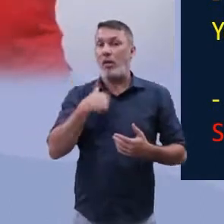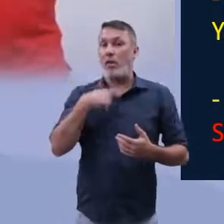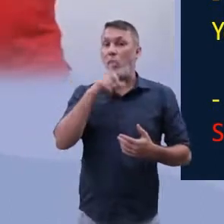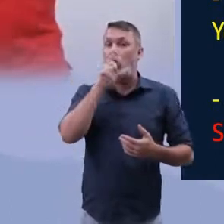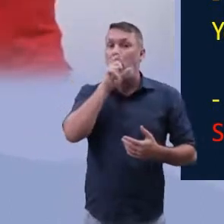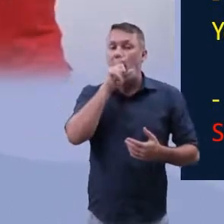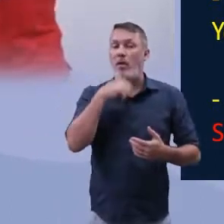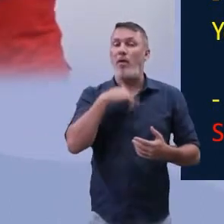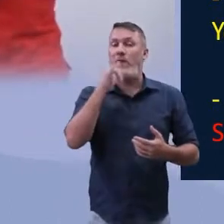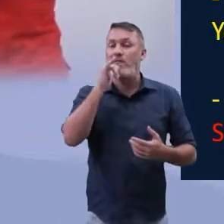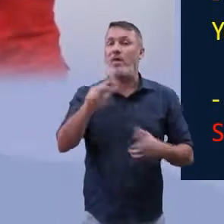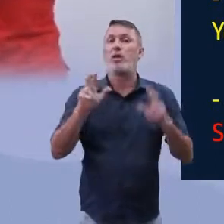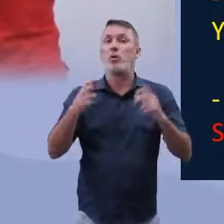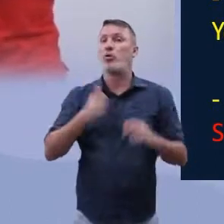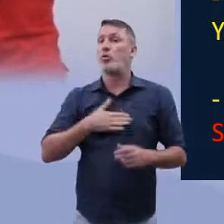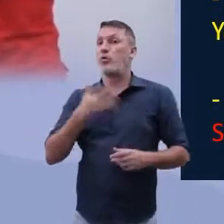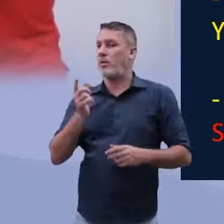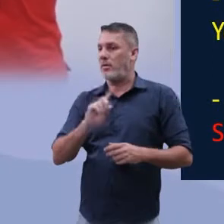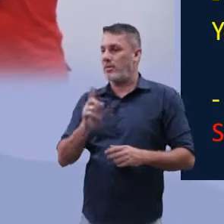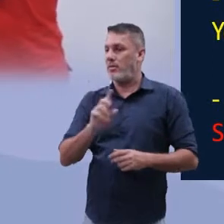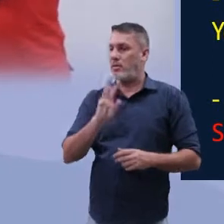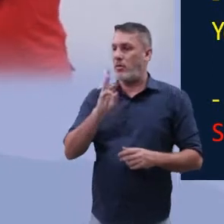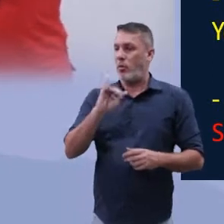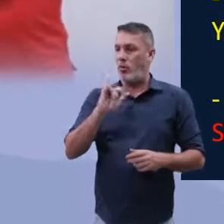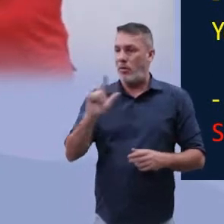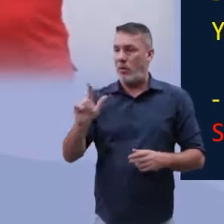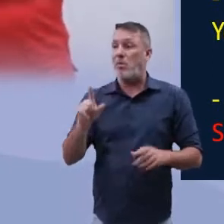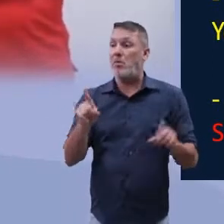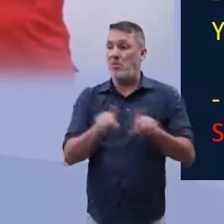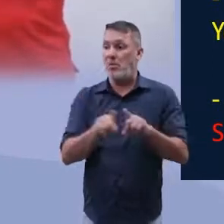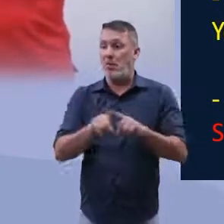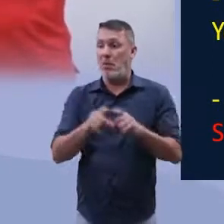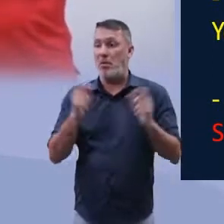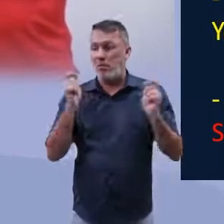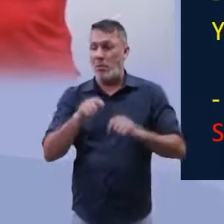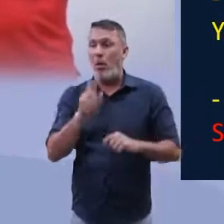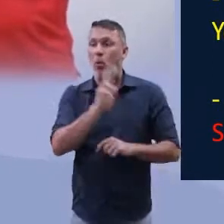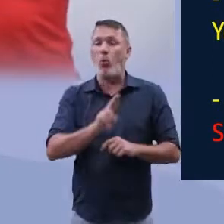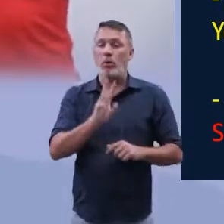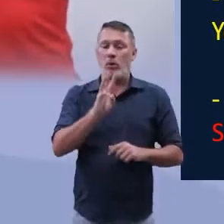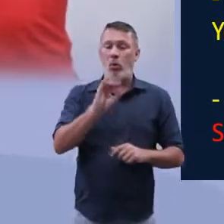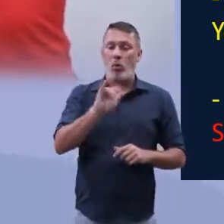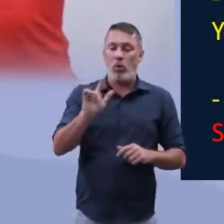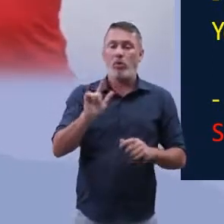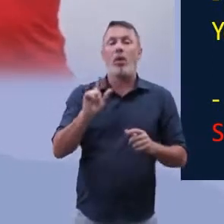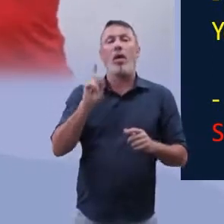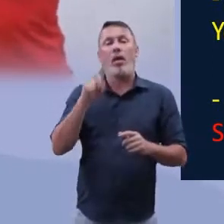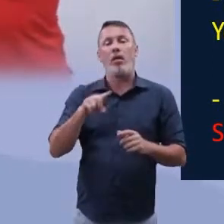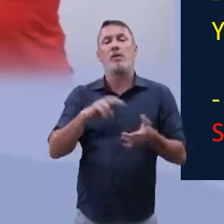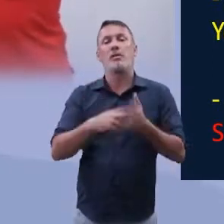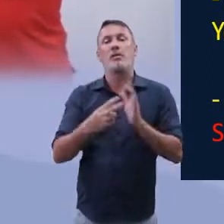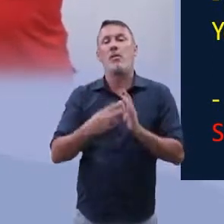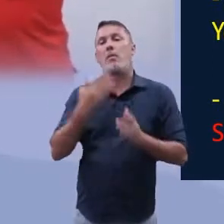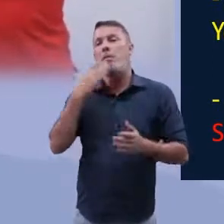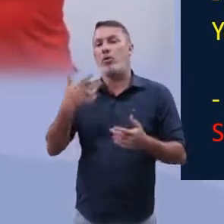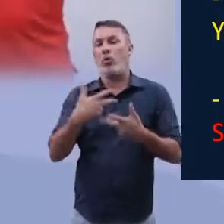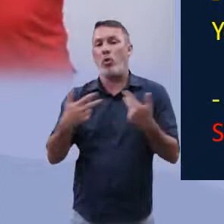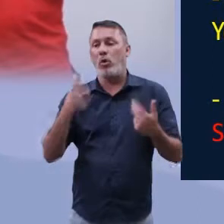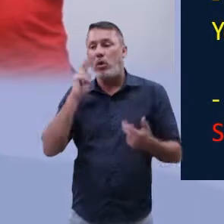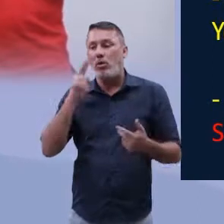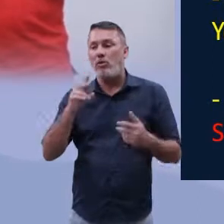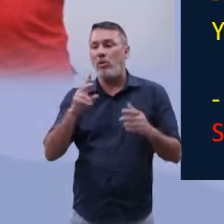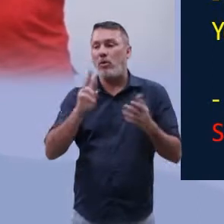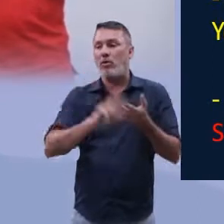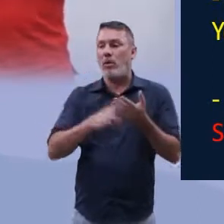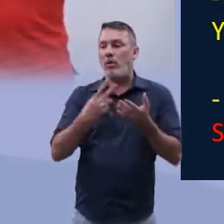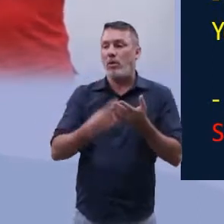prometendo, eu não vou falar para ele sobre a surpresa. A gente pode fazer pedidos sobre coisas. Will have some coffee? Ou I will